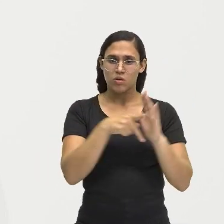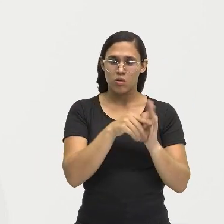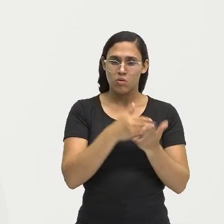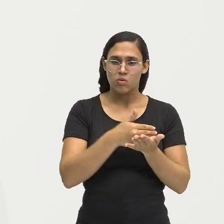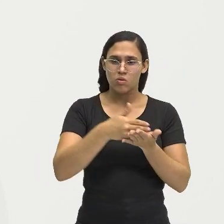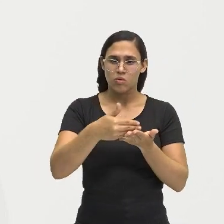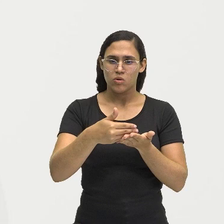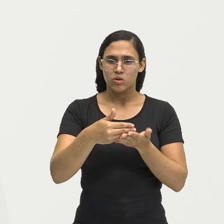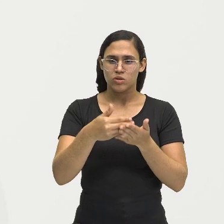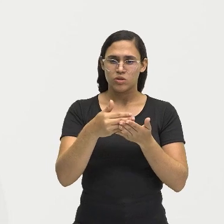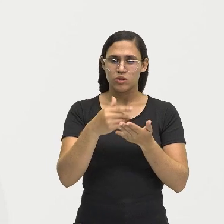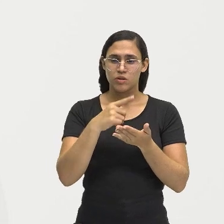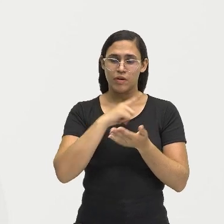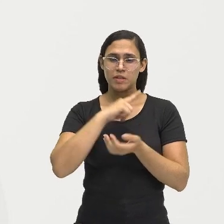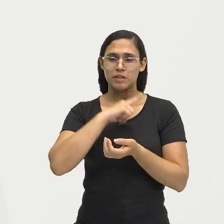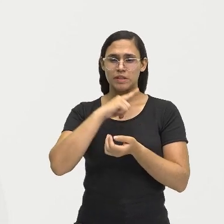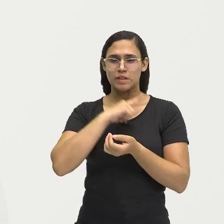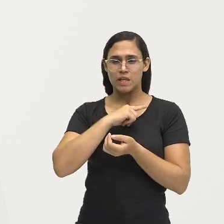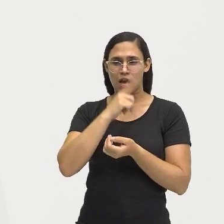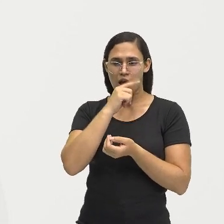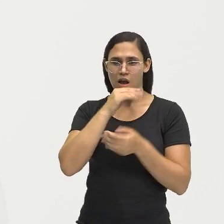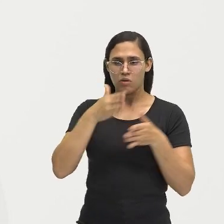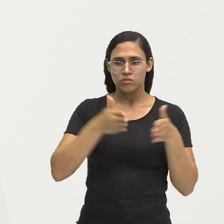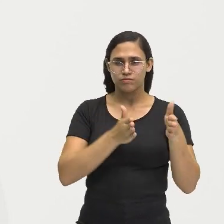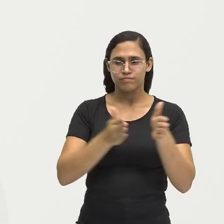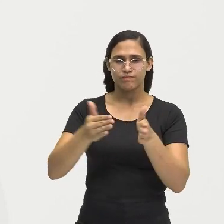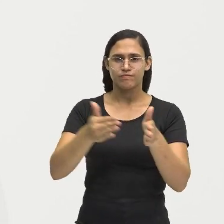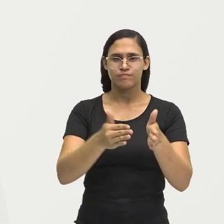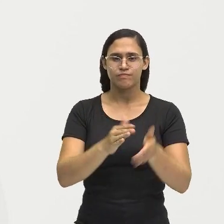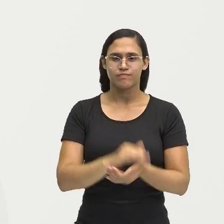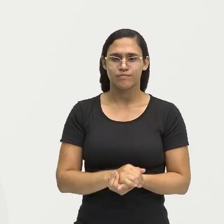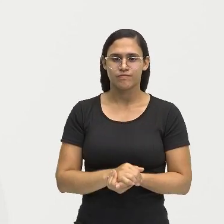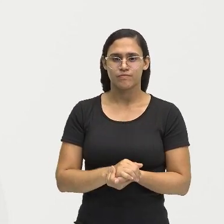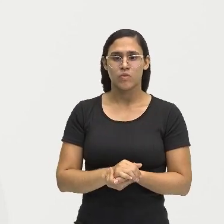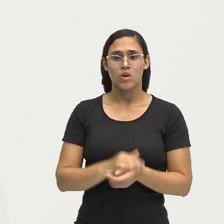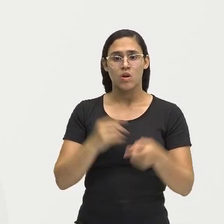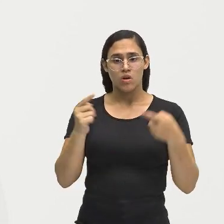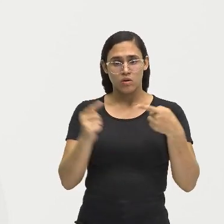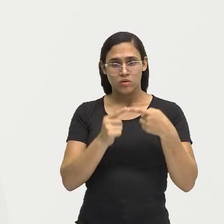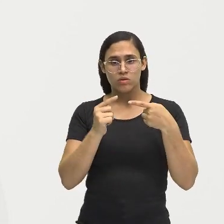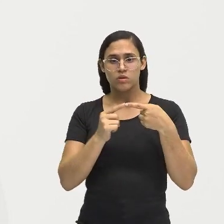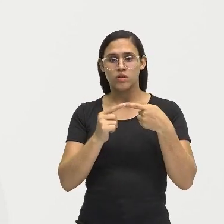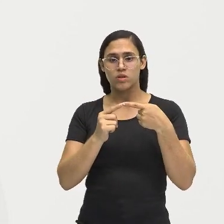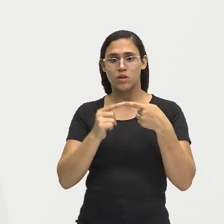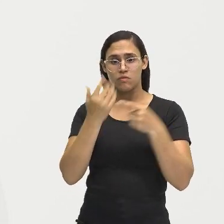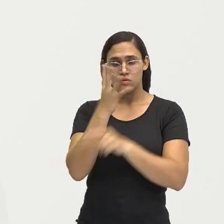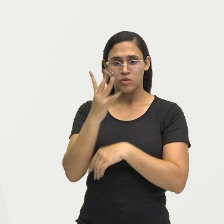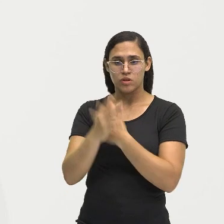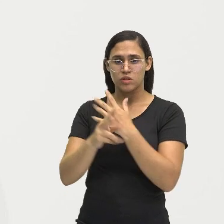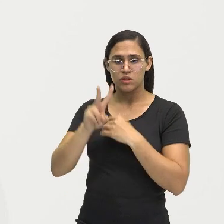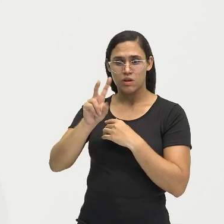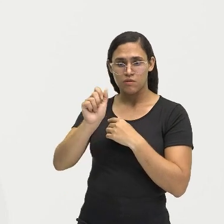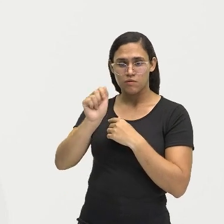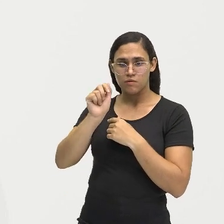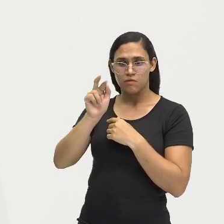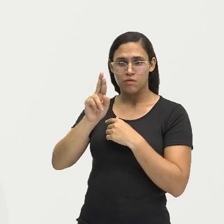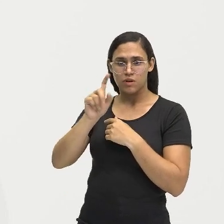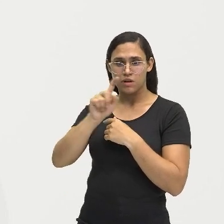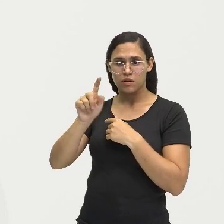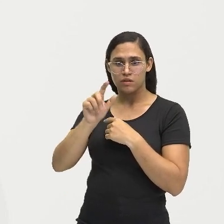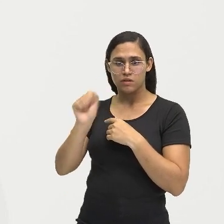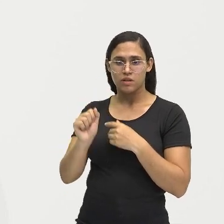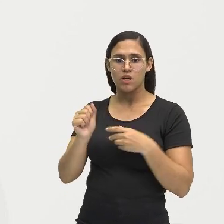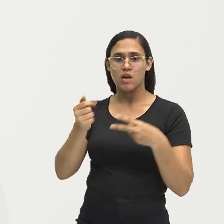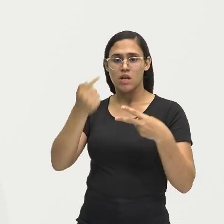da composição das águas dos rios, que vai ser lá as florestas de várzea e as florestas de